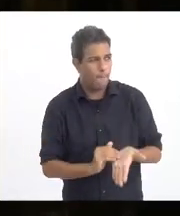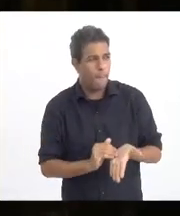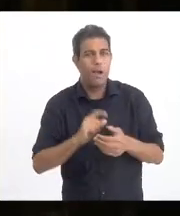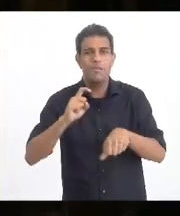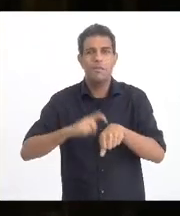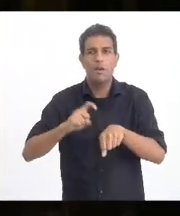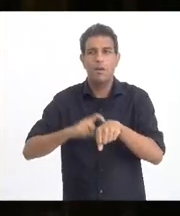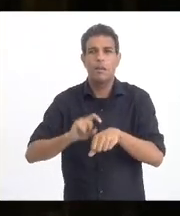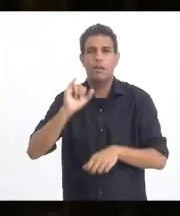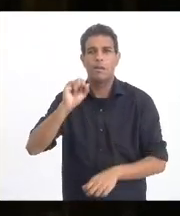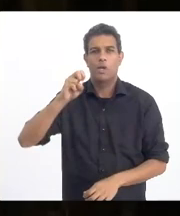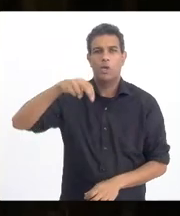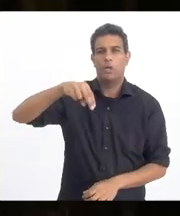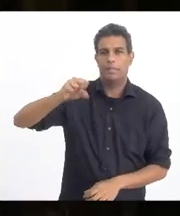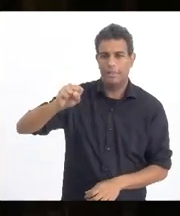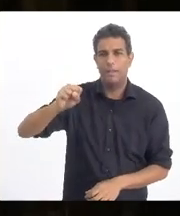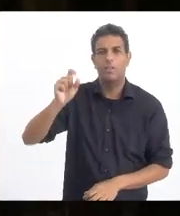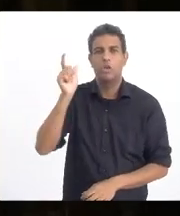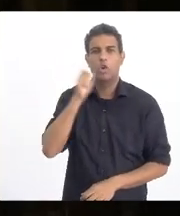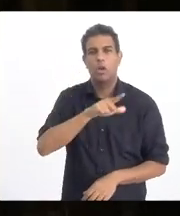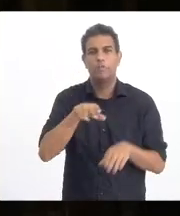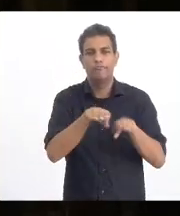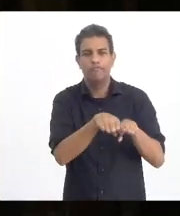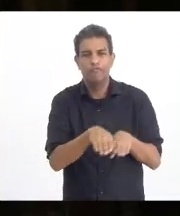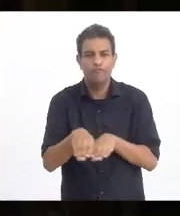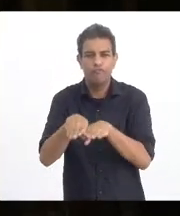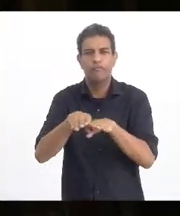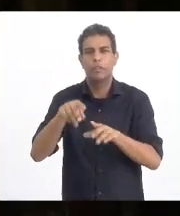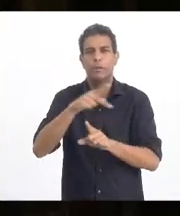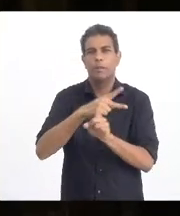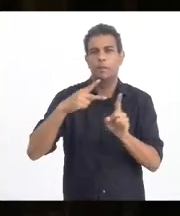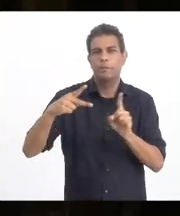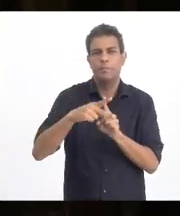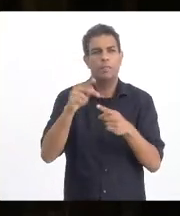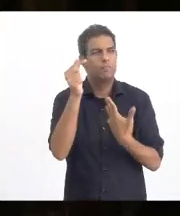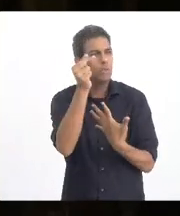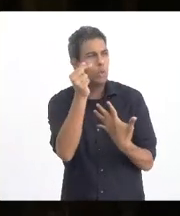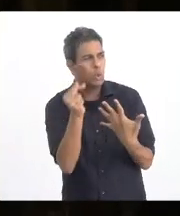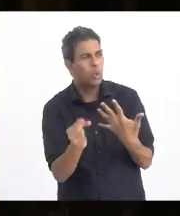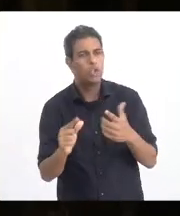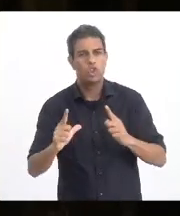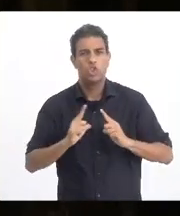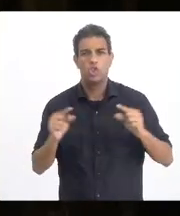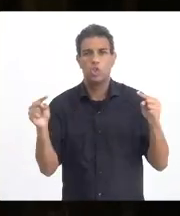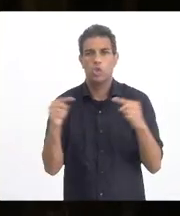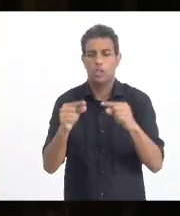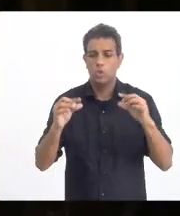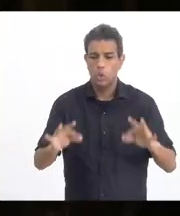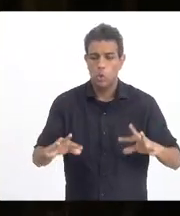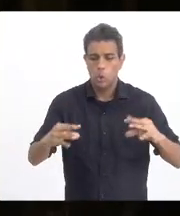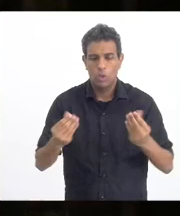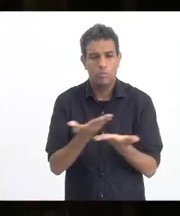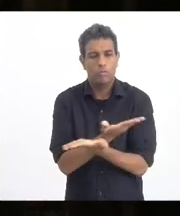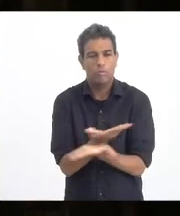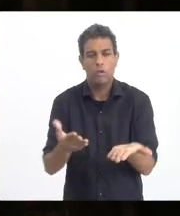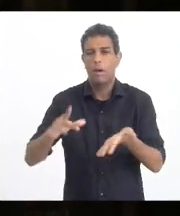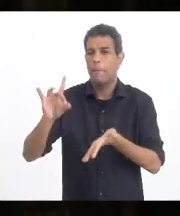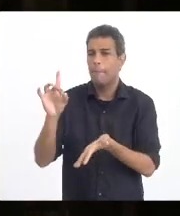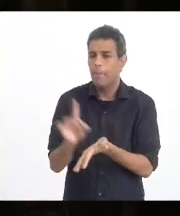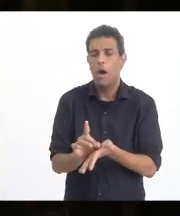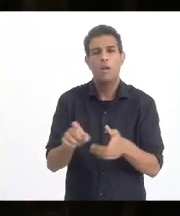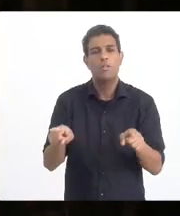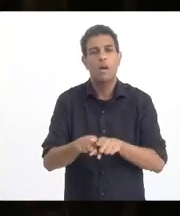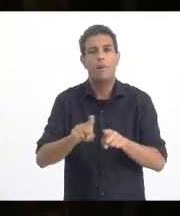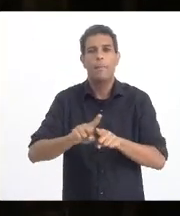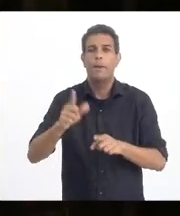teto do INSS para inativos e pensionistas. Tínhamos todas as versões. Tudo o que foi falado aqui e